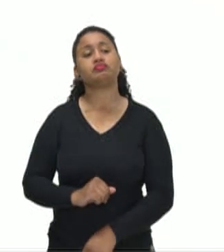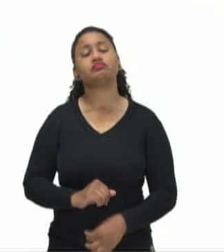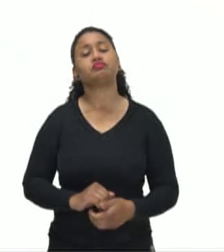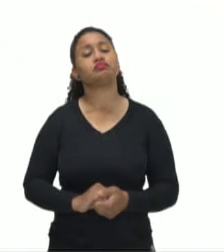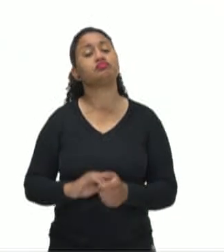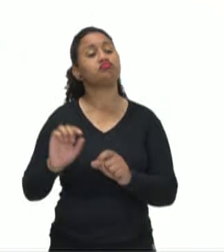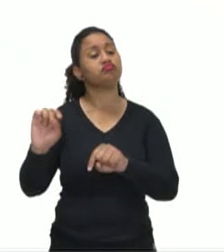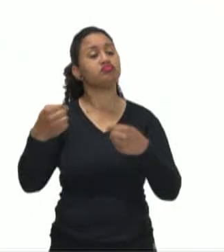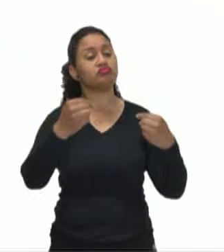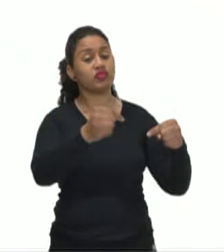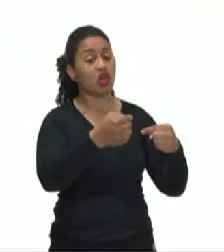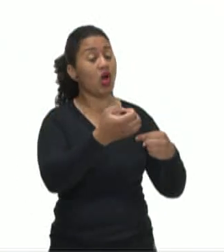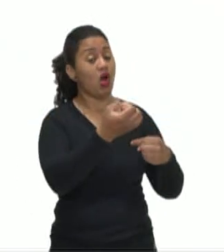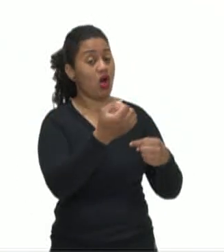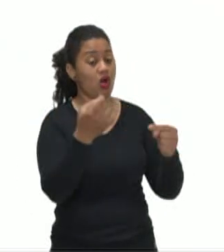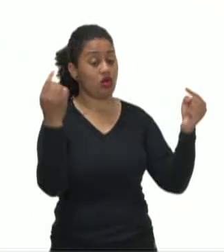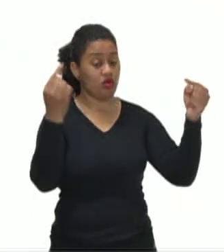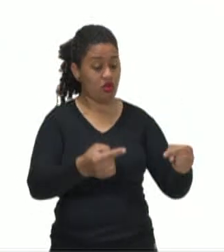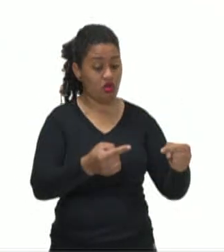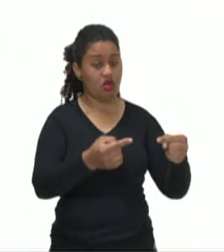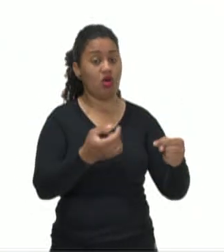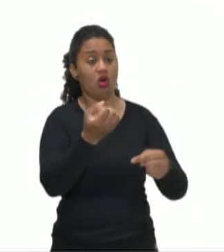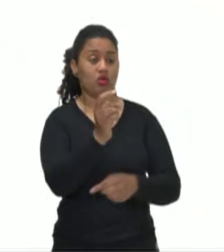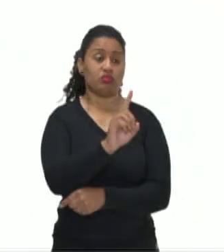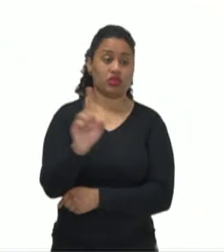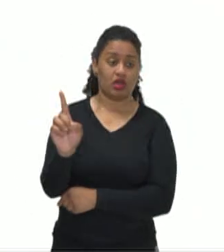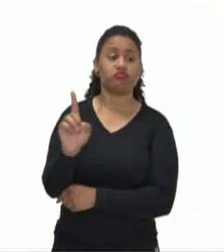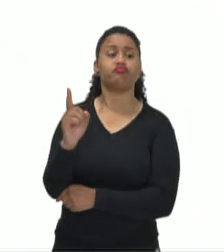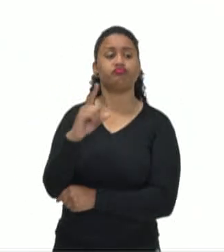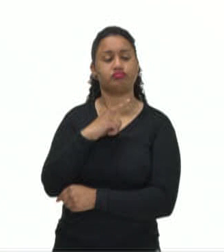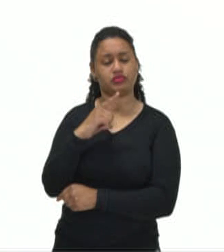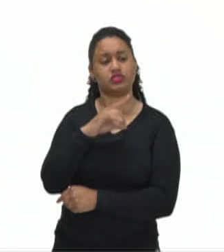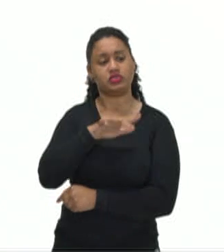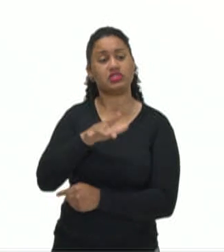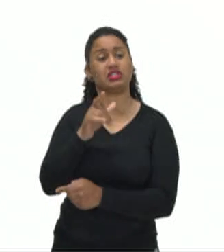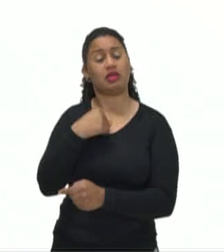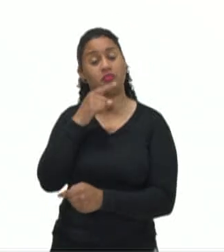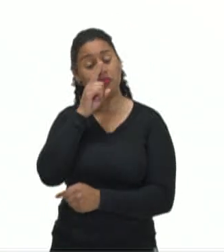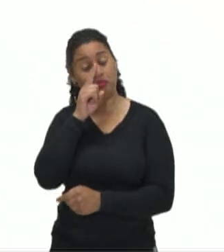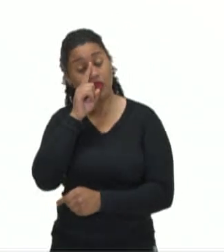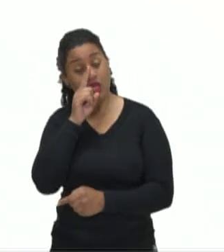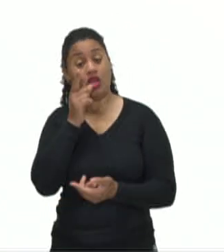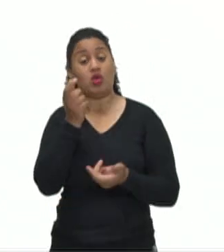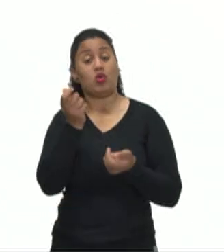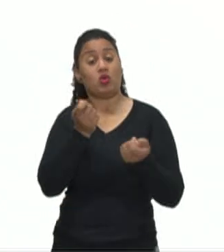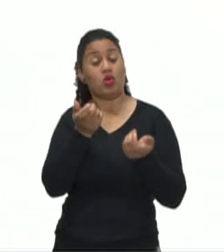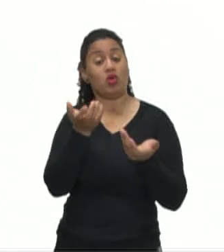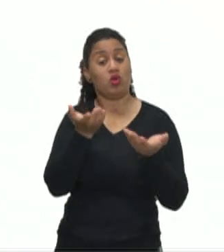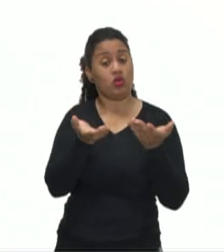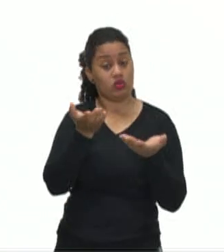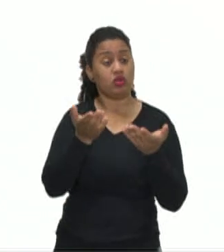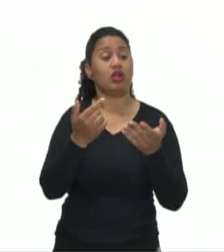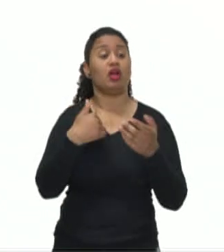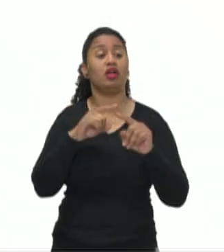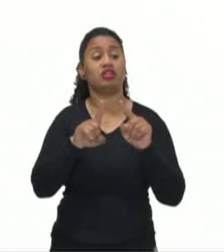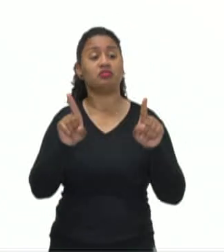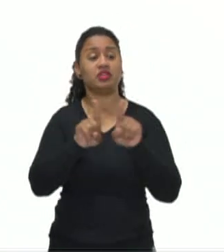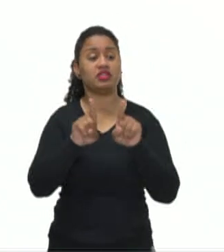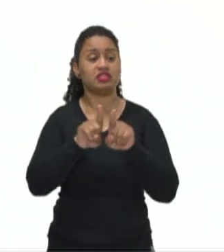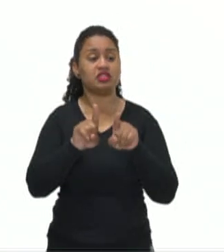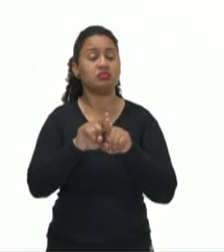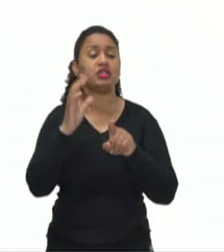na não competição, com atividades de risco controlado e com conscientização da necessidade